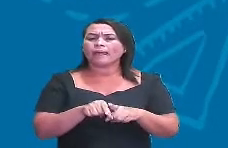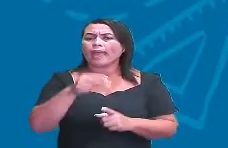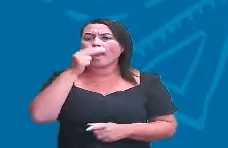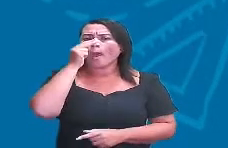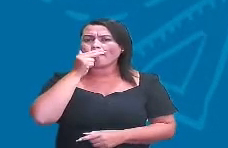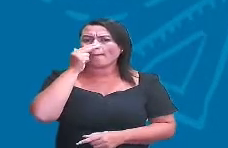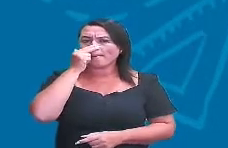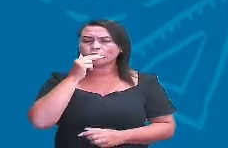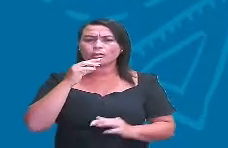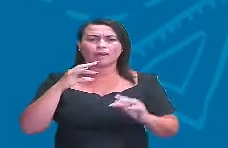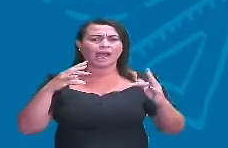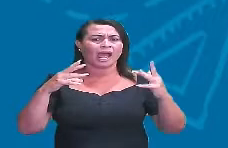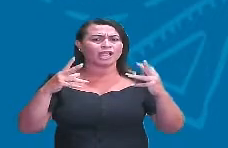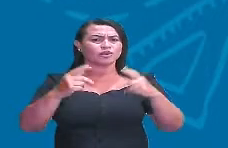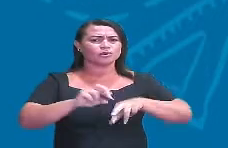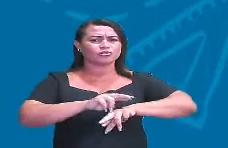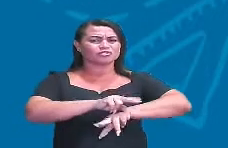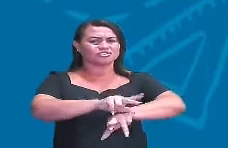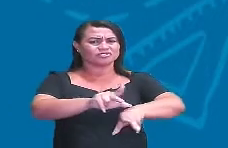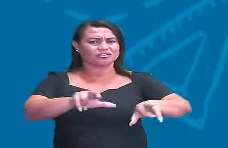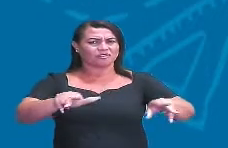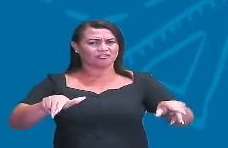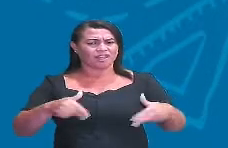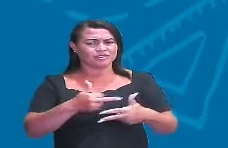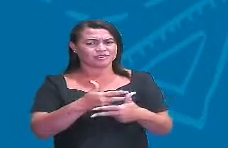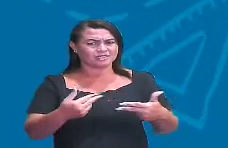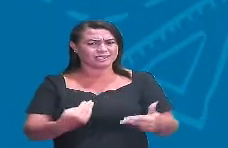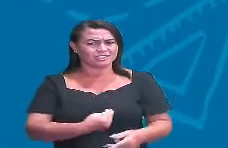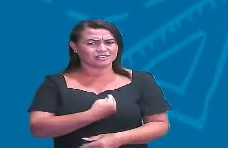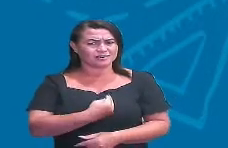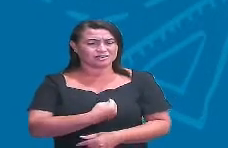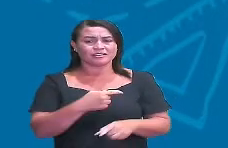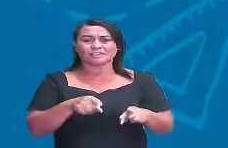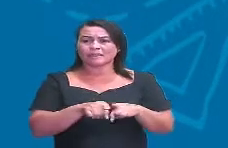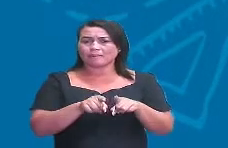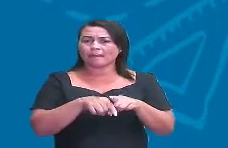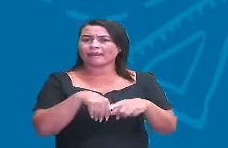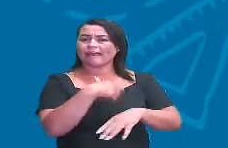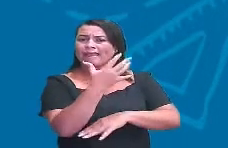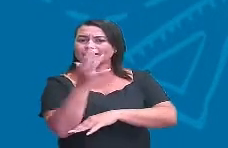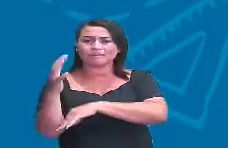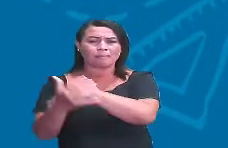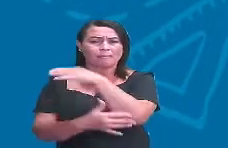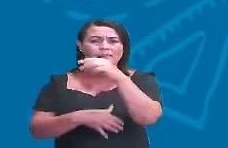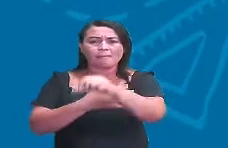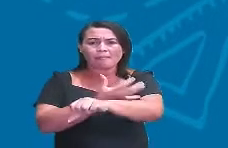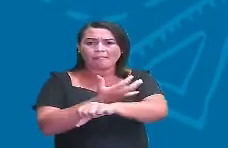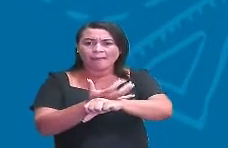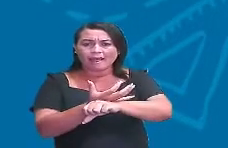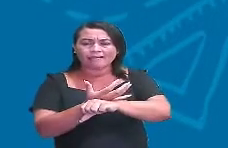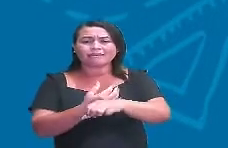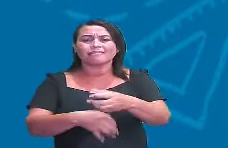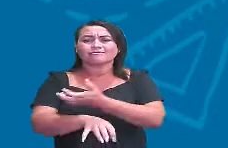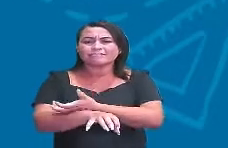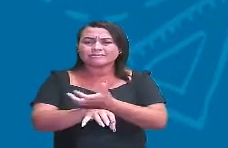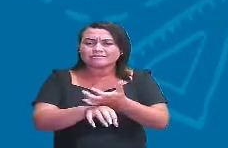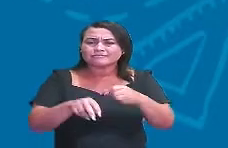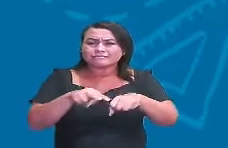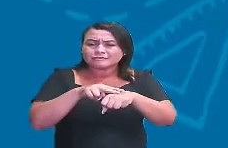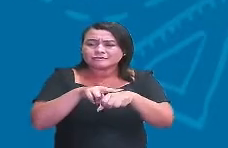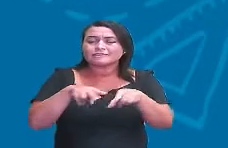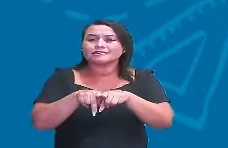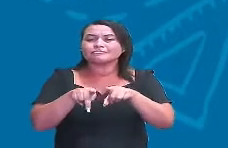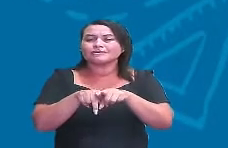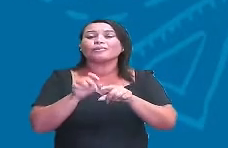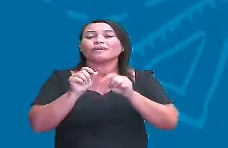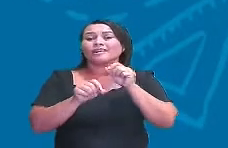para todos os demais seres vivos, incluindo as plantas e todos os animais, tá certo? Nós, seres humanos, né, a gente precisa